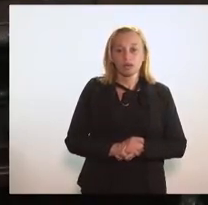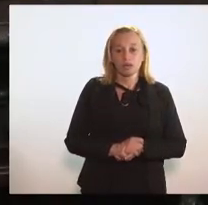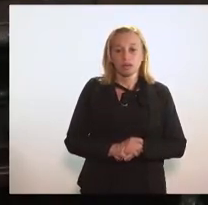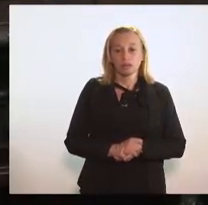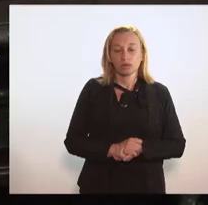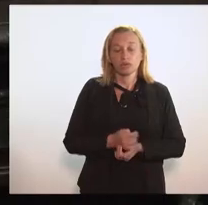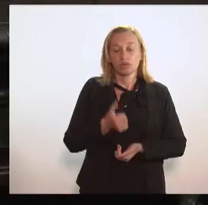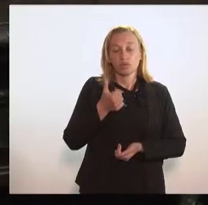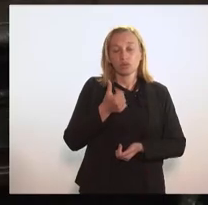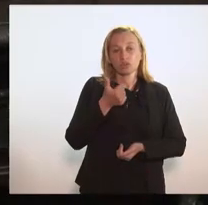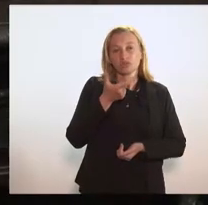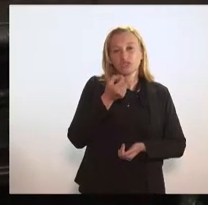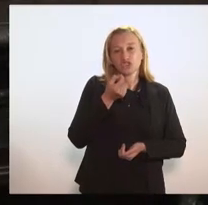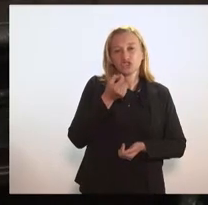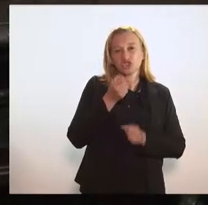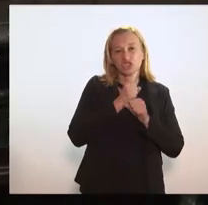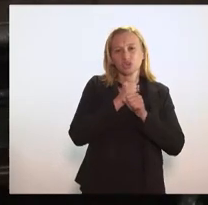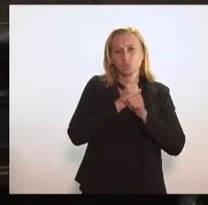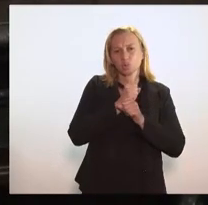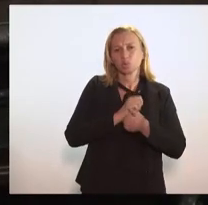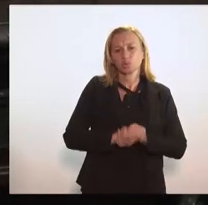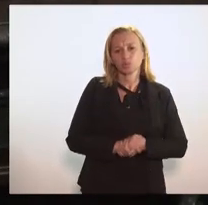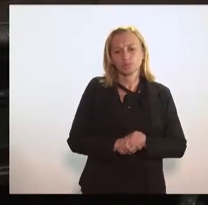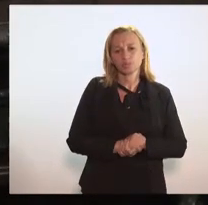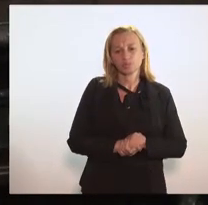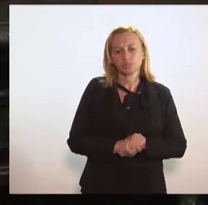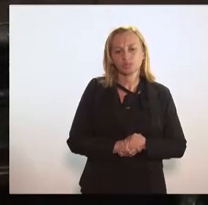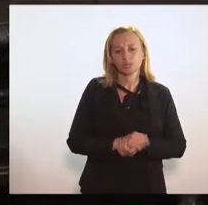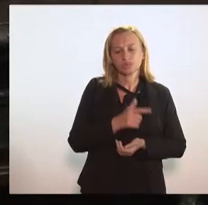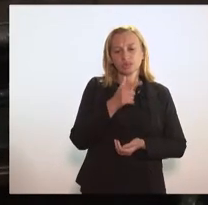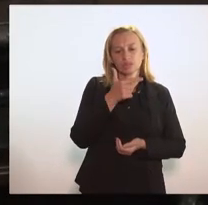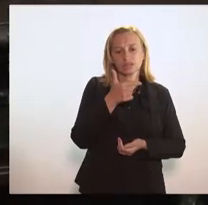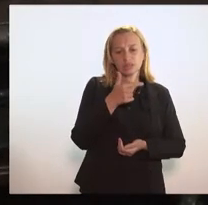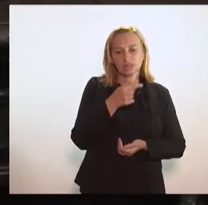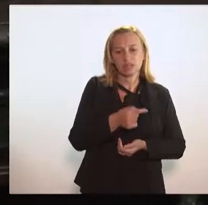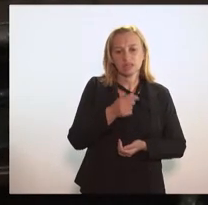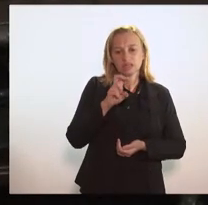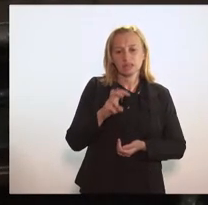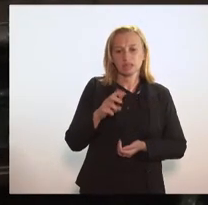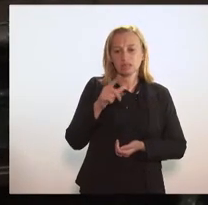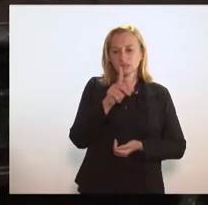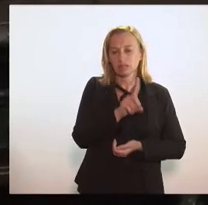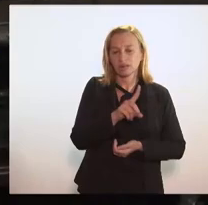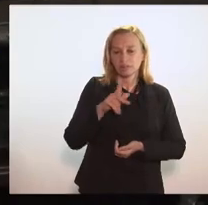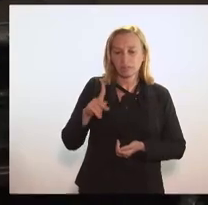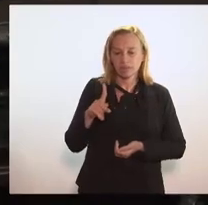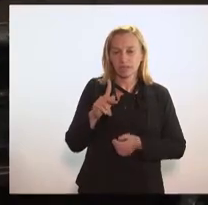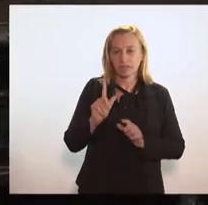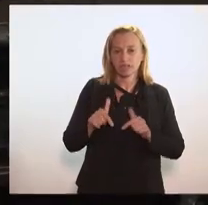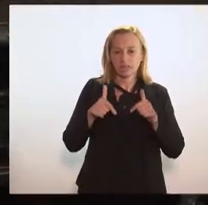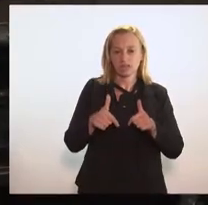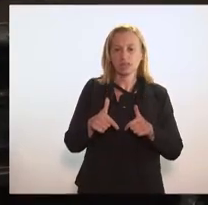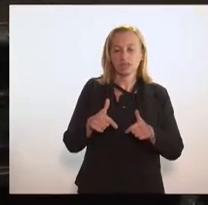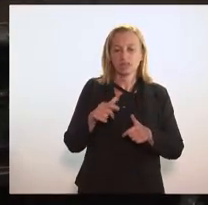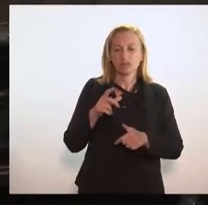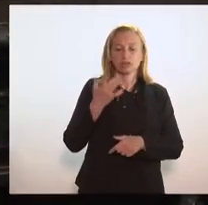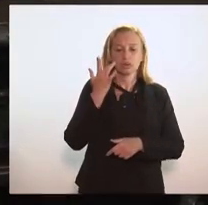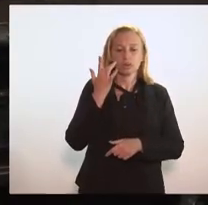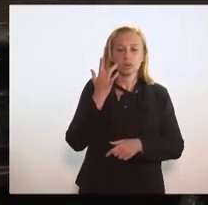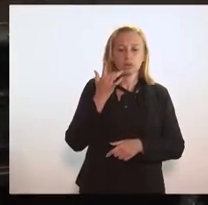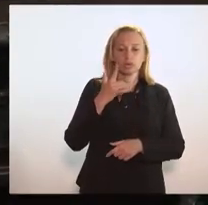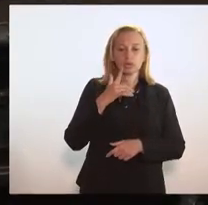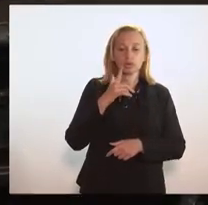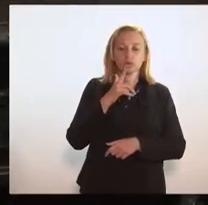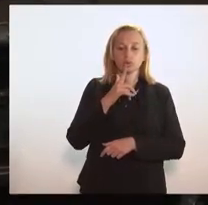digo quase 20 anos e a 105 DP que funciona no Rio do Ouro em São